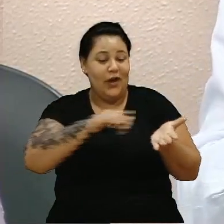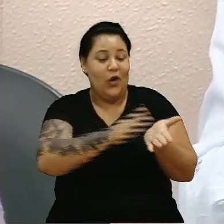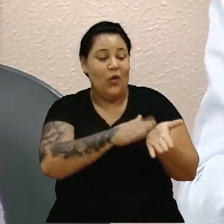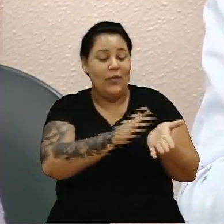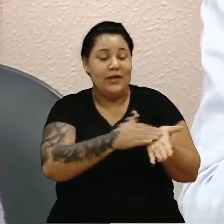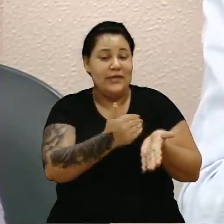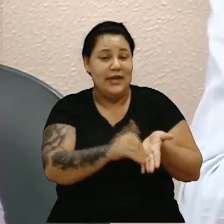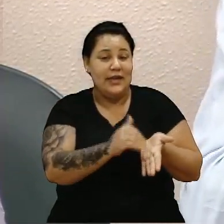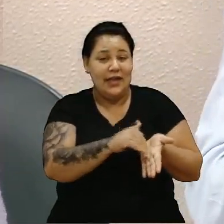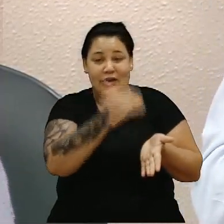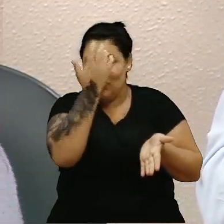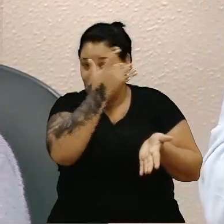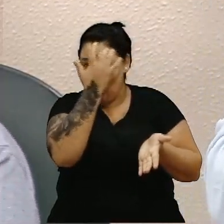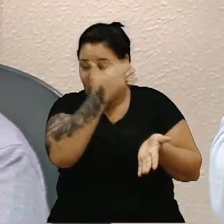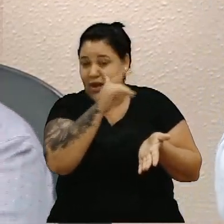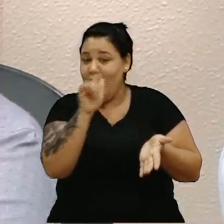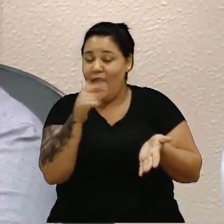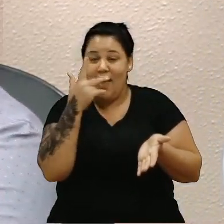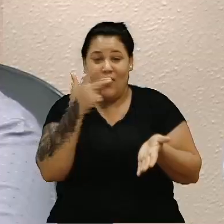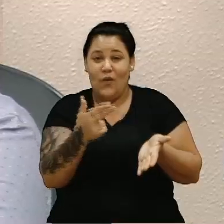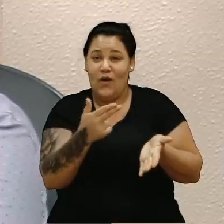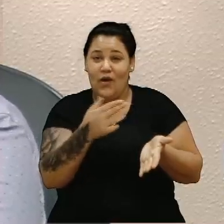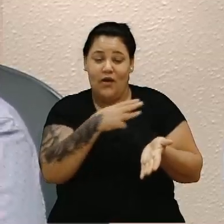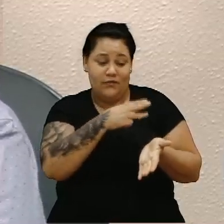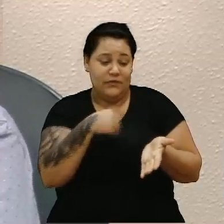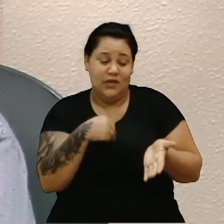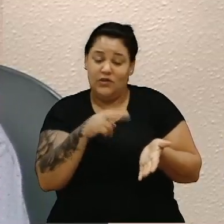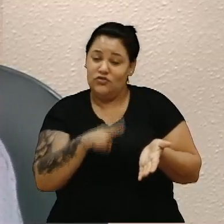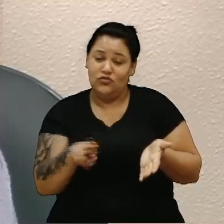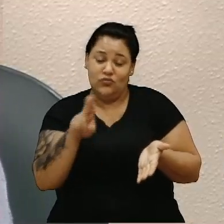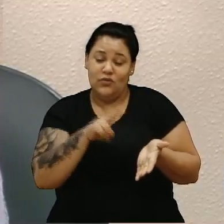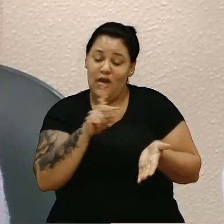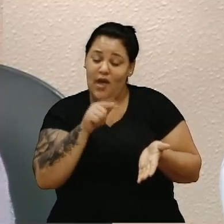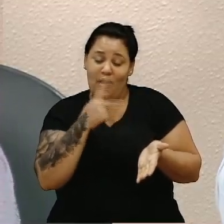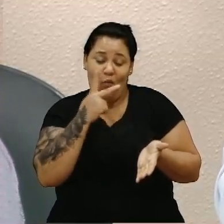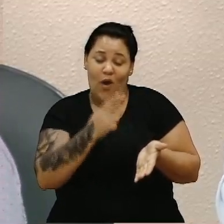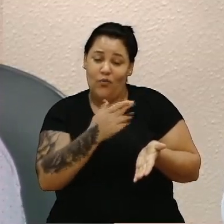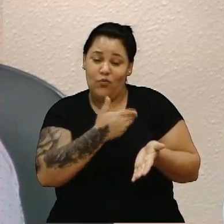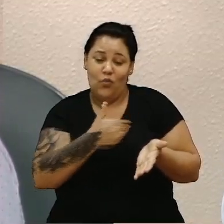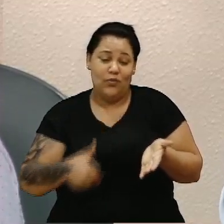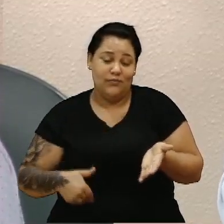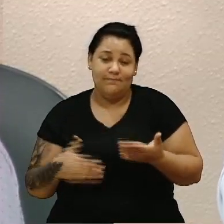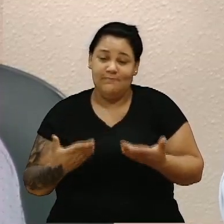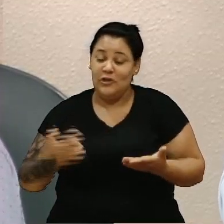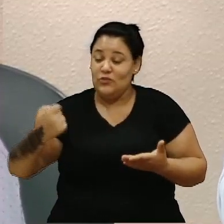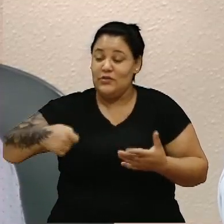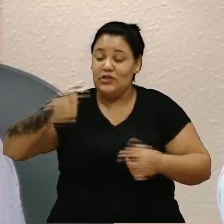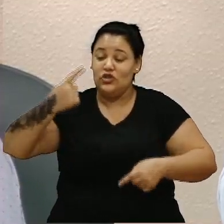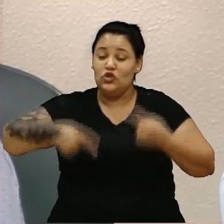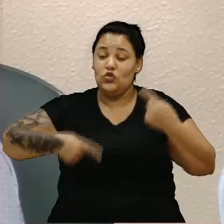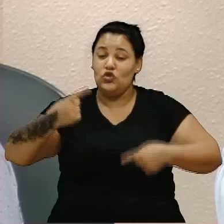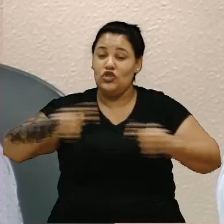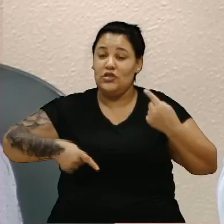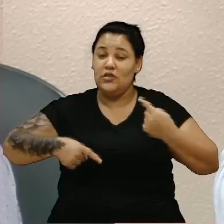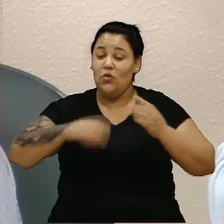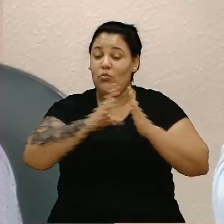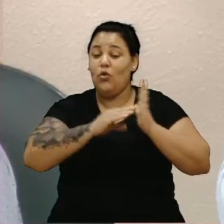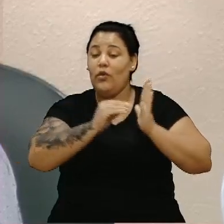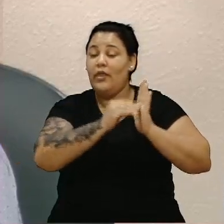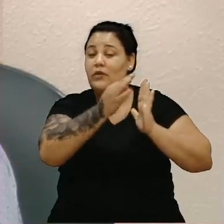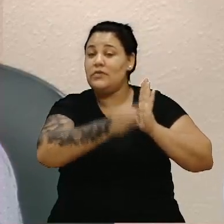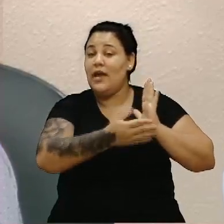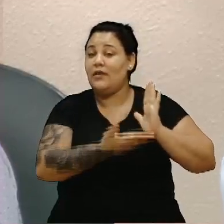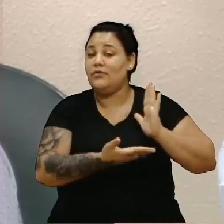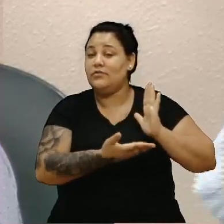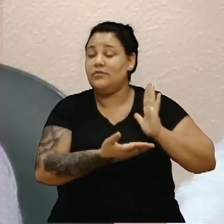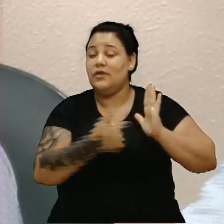eleito para isso. E a mesma situação eu aplico para a questão do transporte público. A gente tem que debater o modal necessariamente. Eu